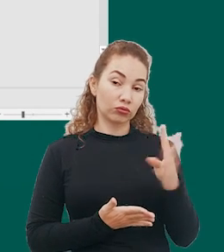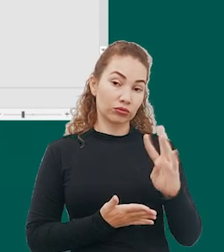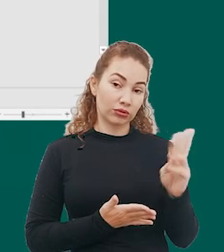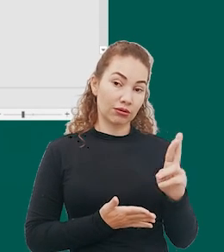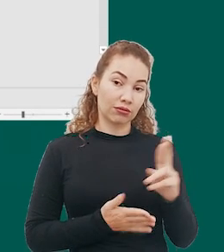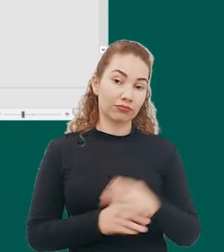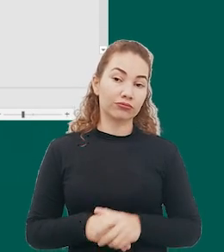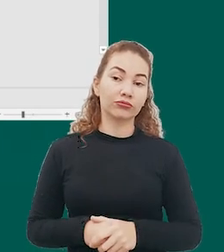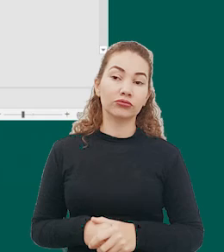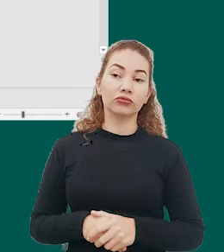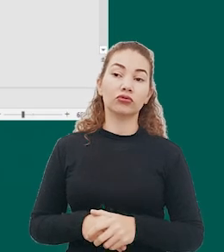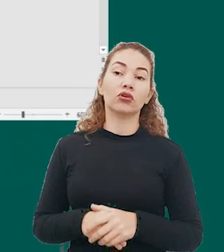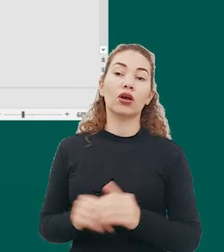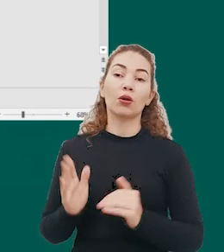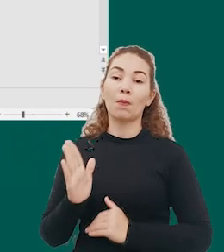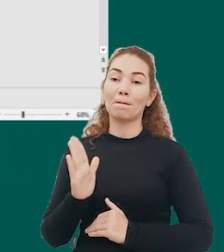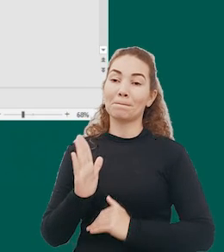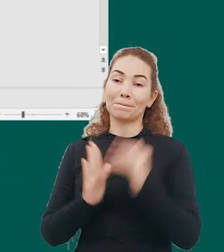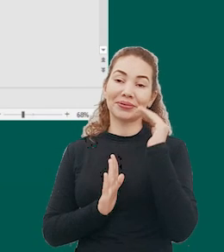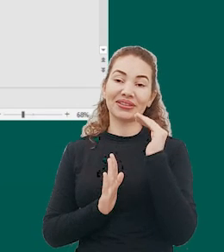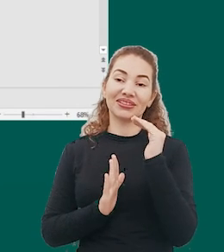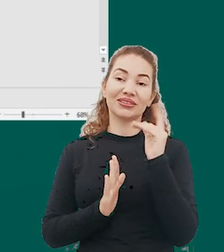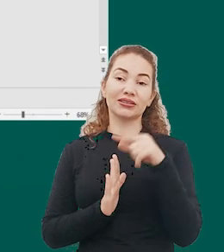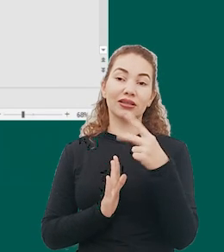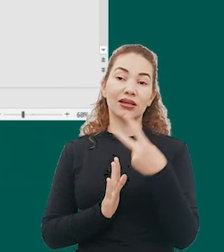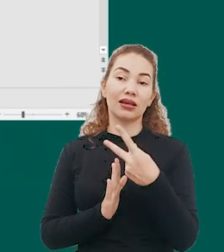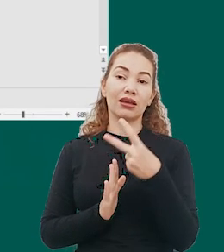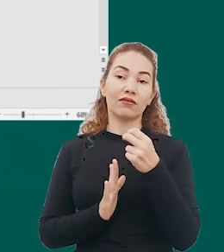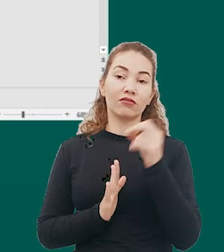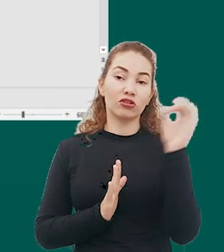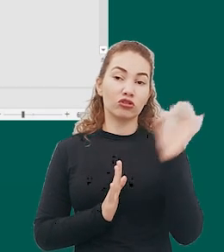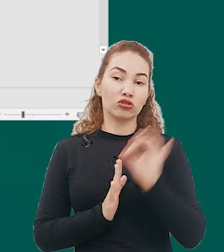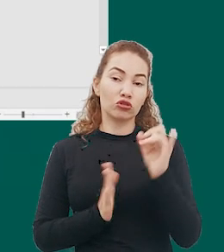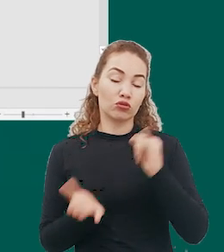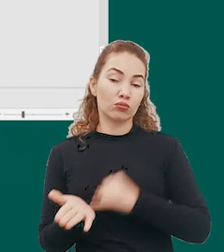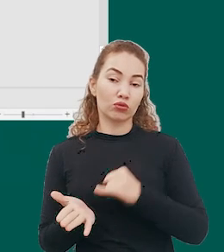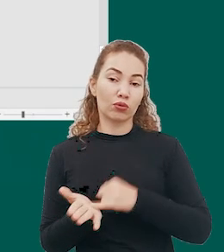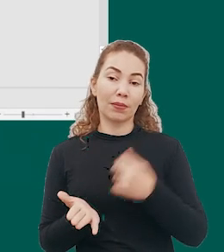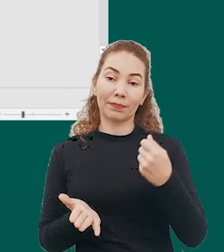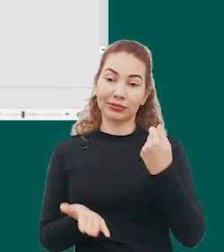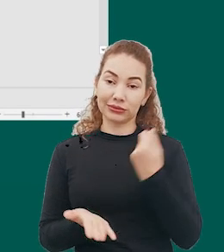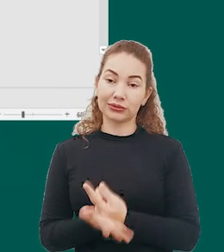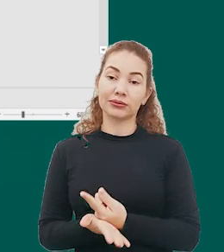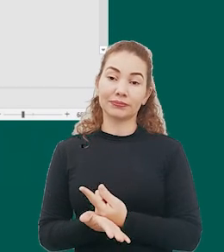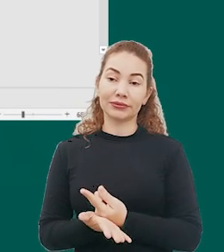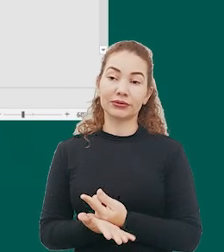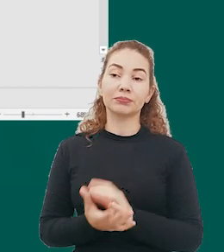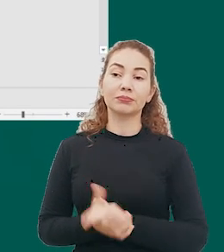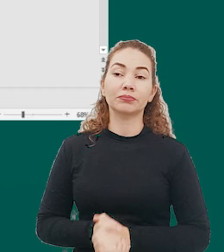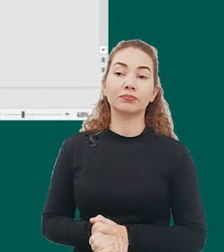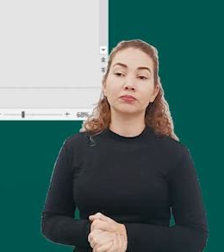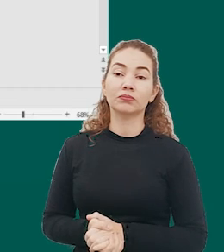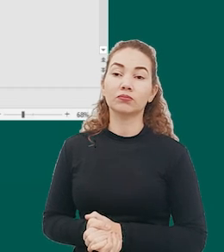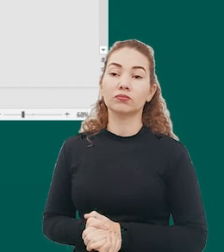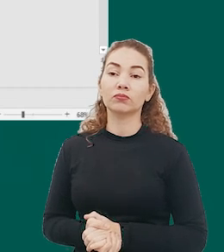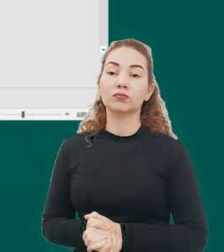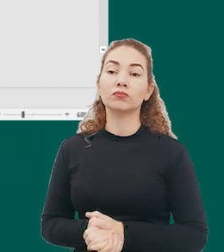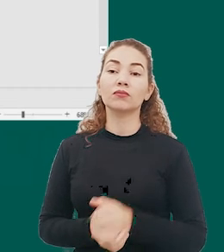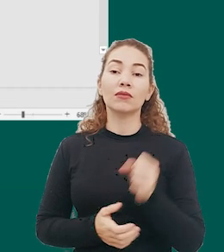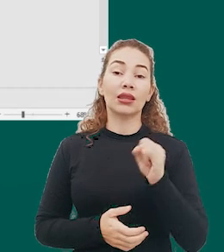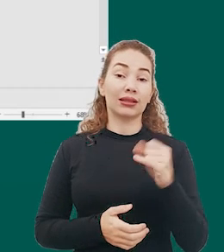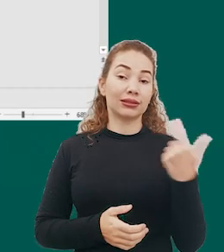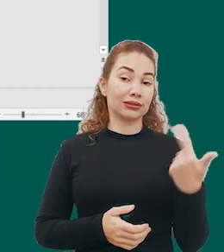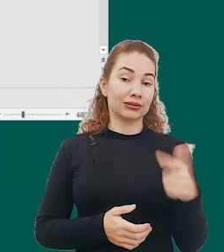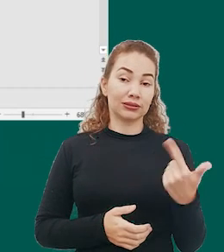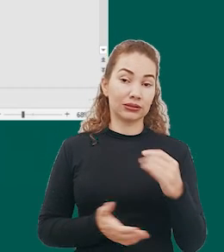165,74 e o valor máximo é de 20% do imposto devido, certo? E